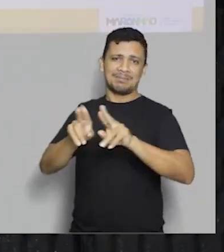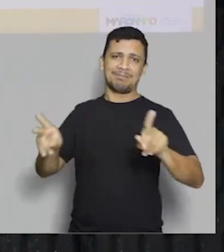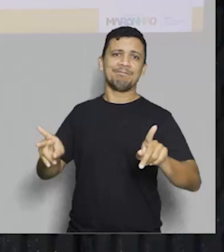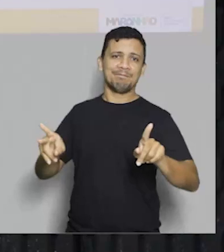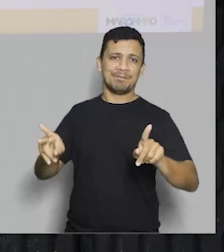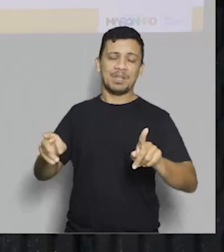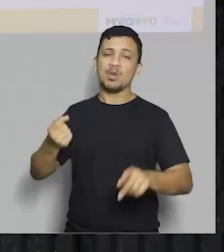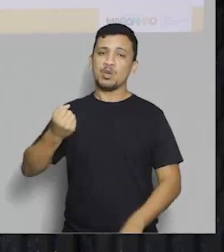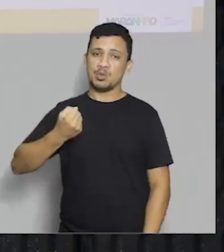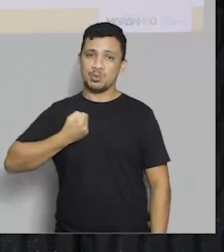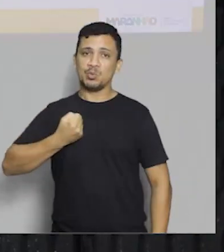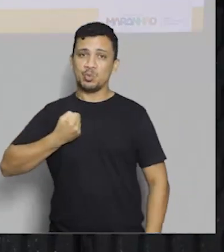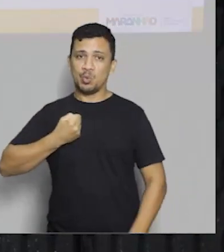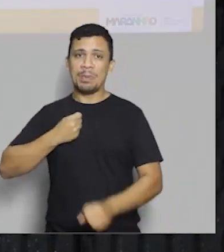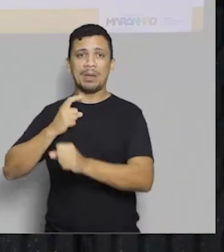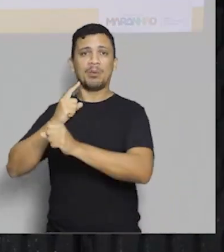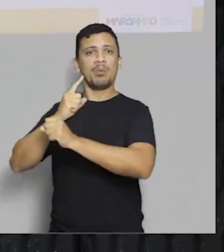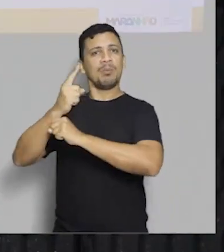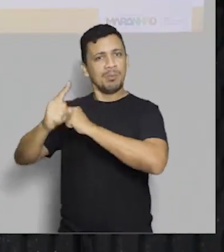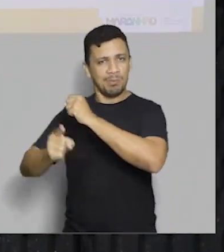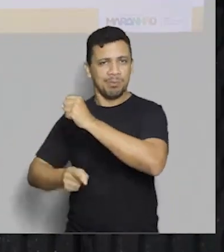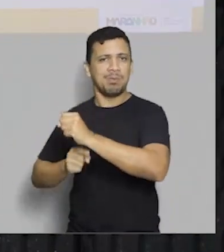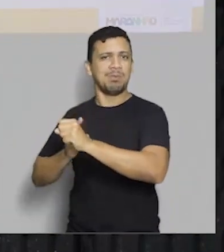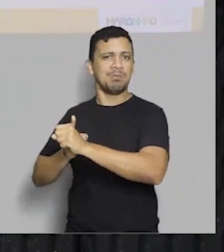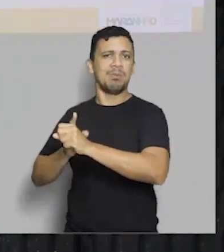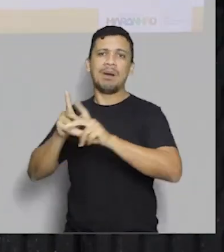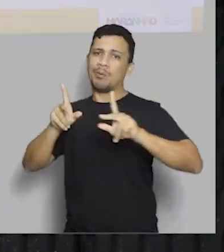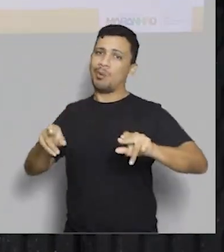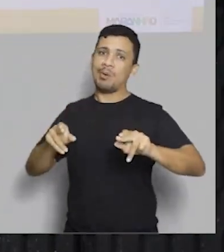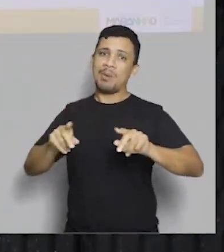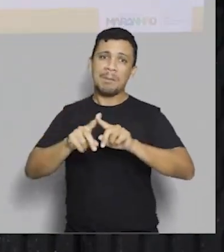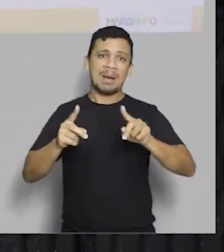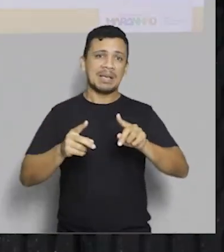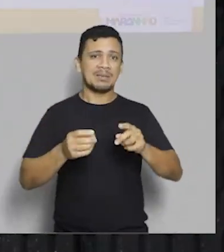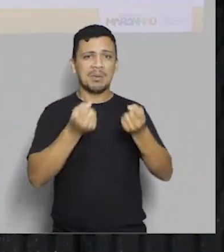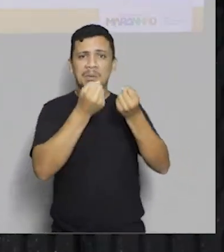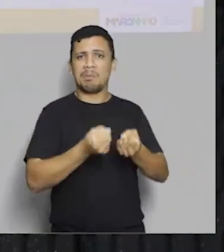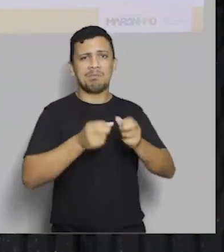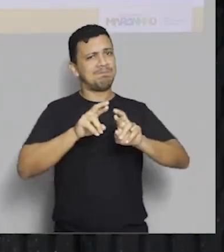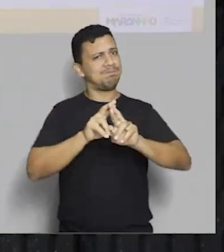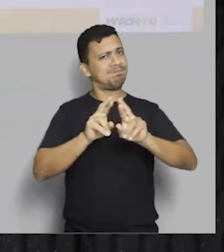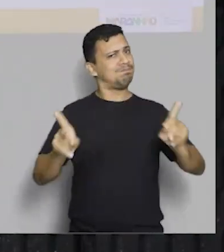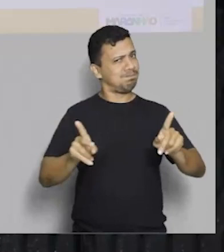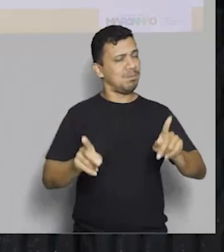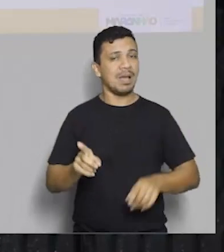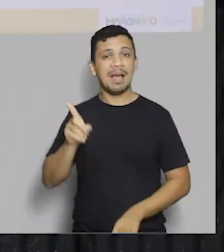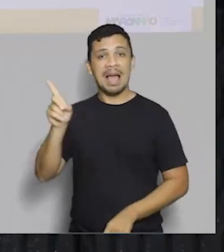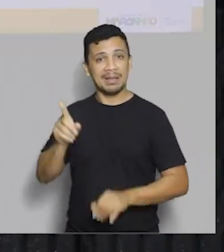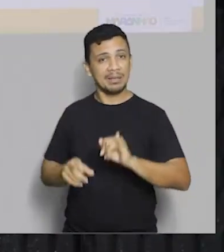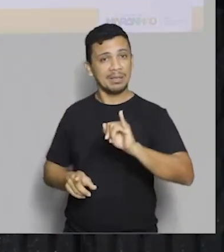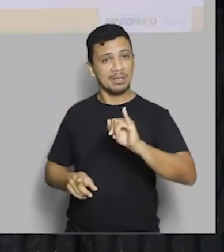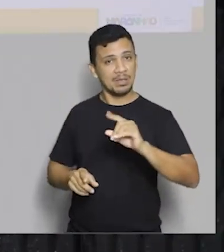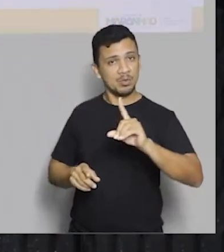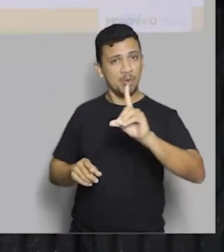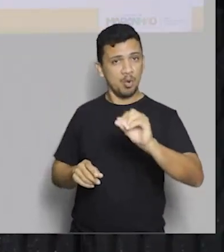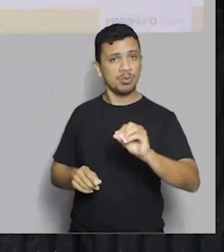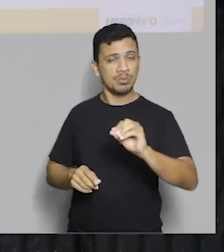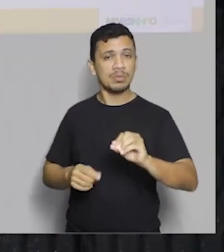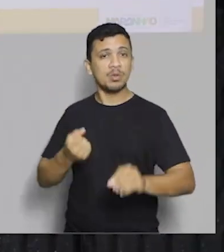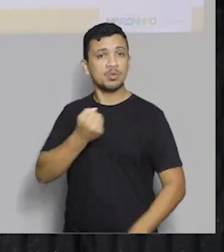mesmo número atômico, mas massas diferentes. Então, no caso do iodo que nós estamos tratando, é